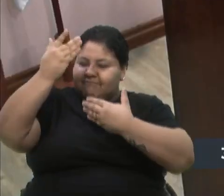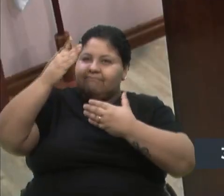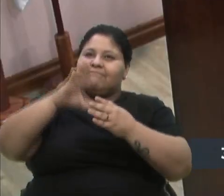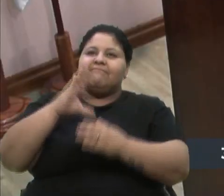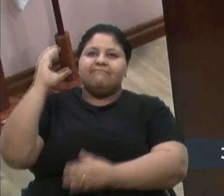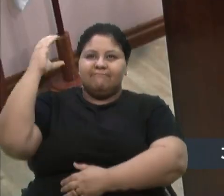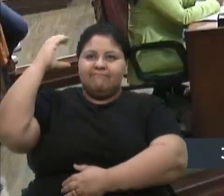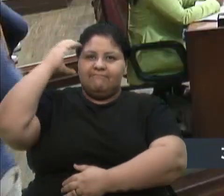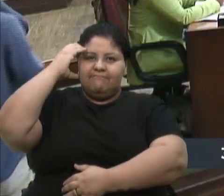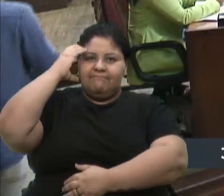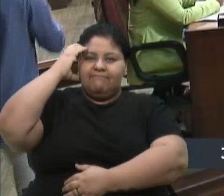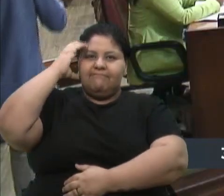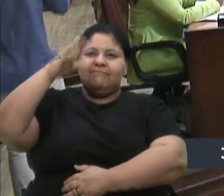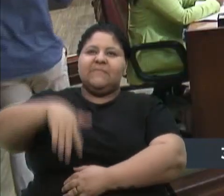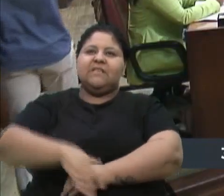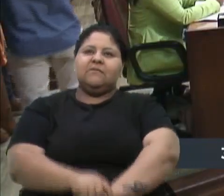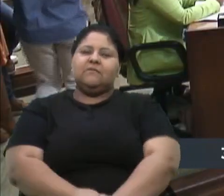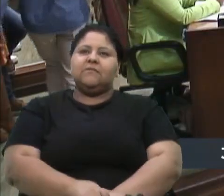Camilles.